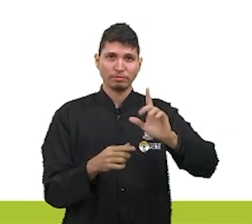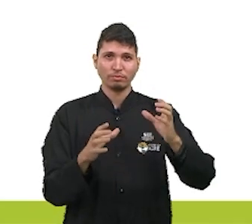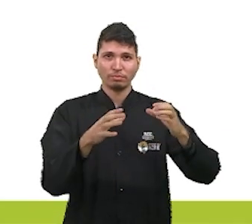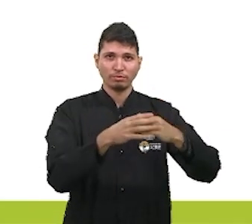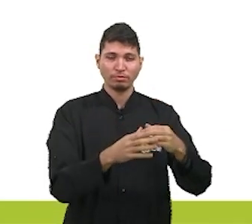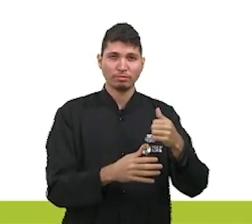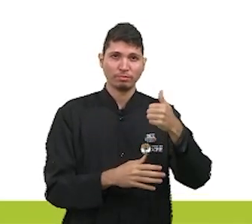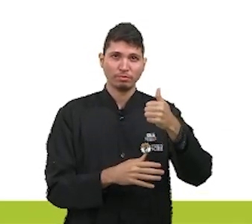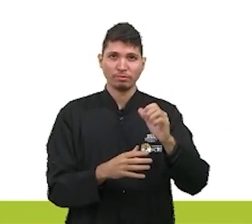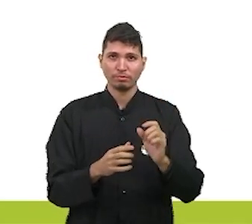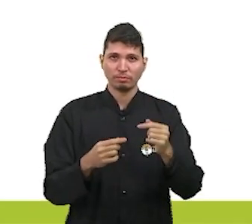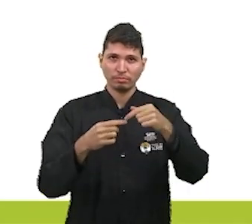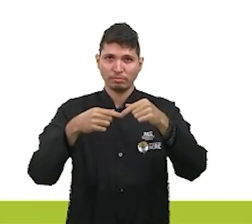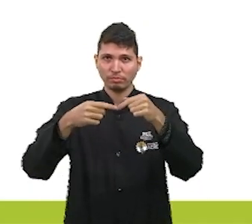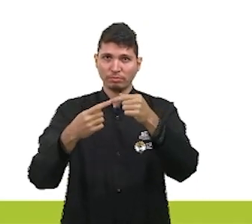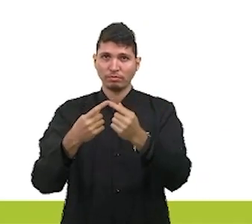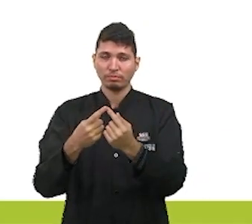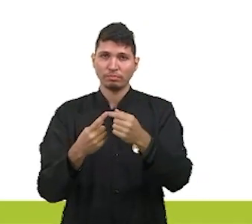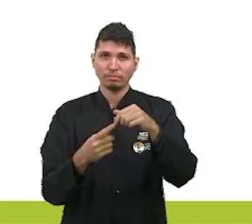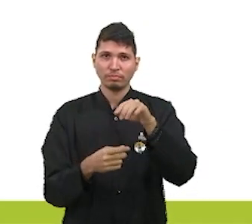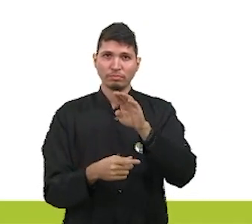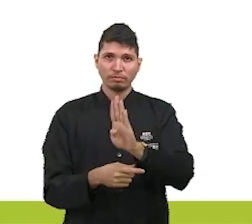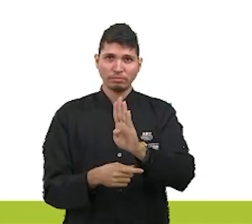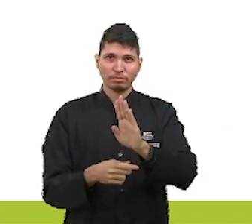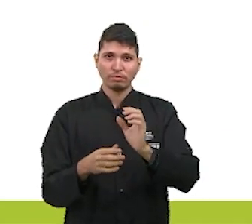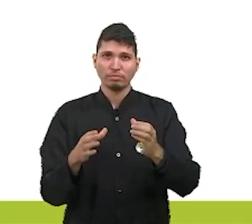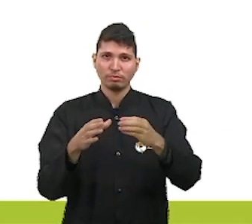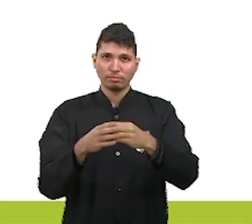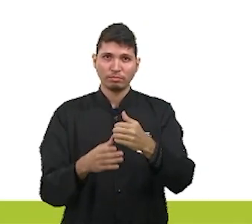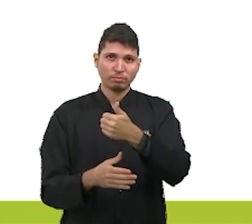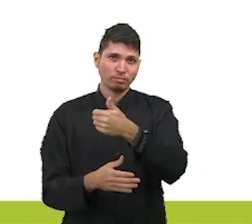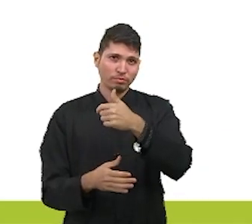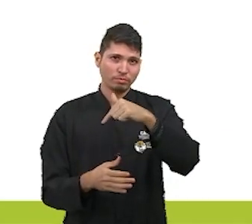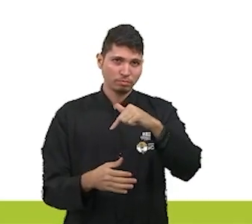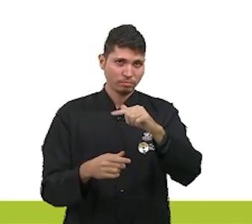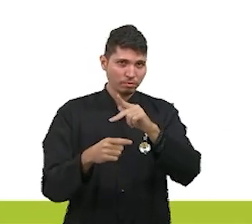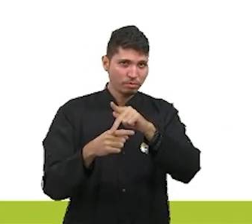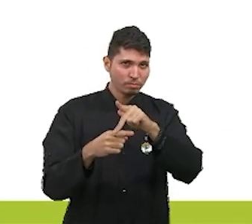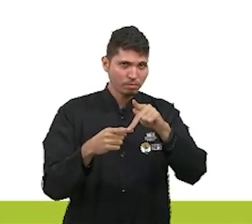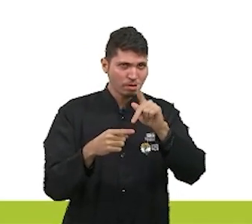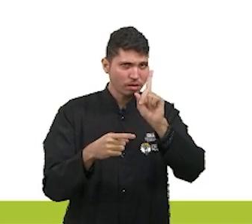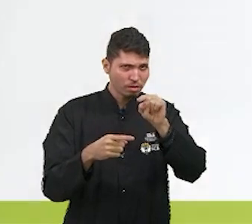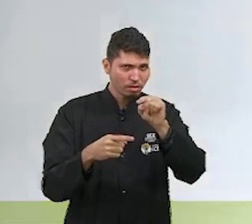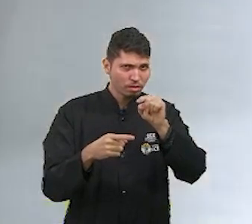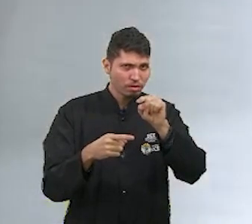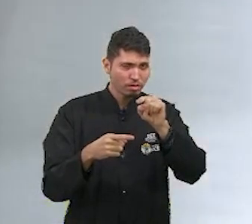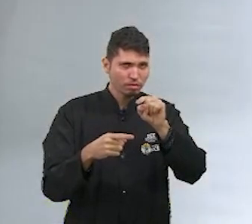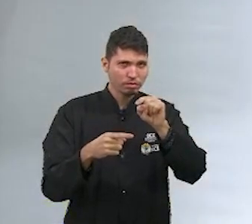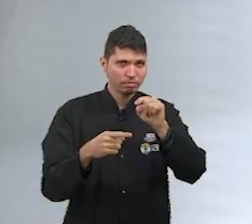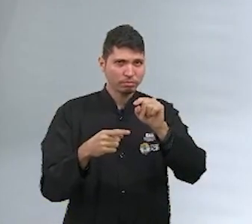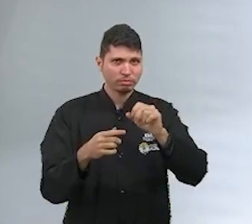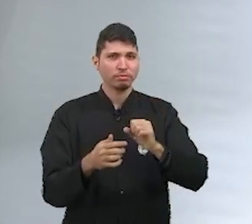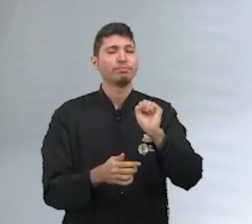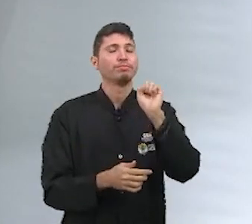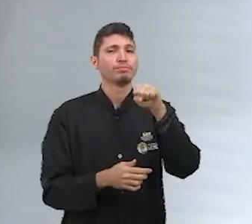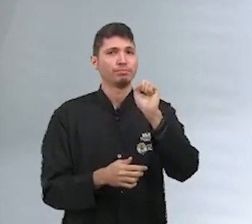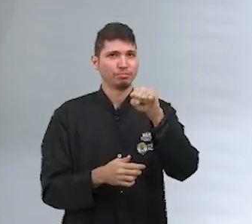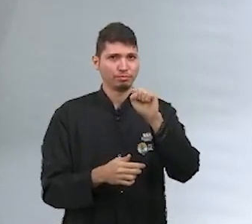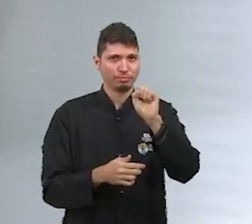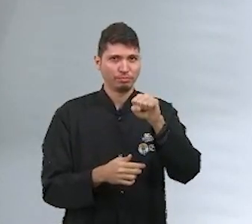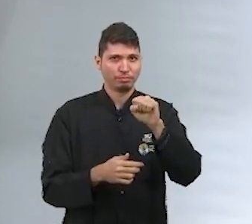1, e a ligação entre B, que está lá no grupo 17, é polar. É polar? Sim, é